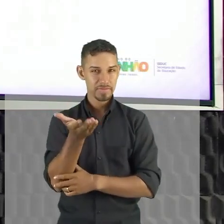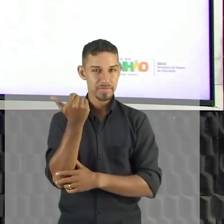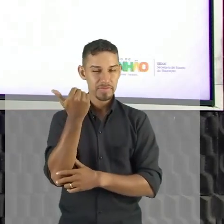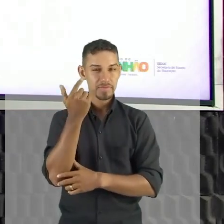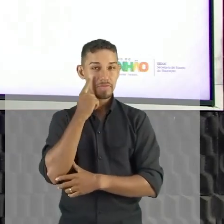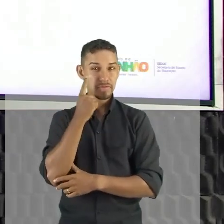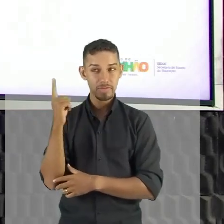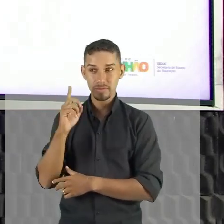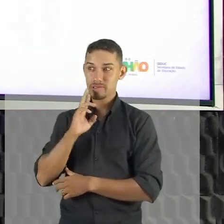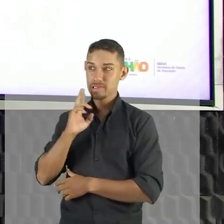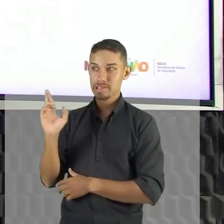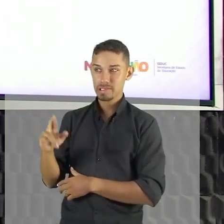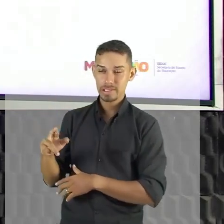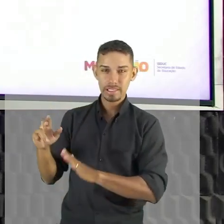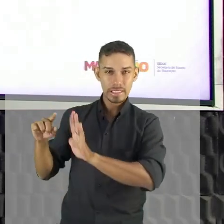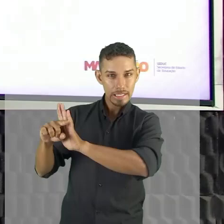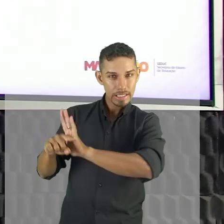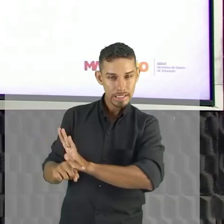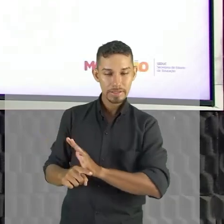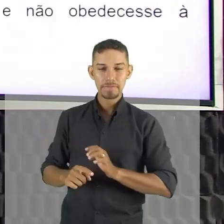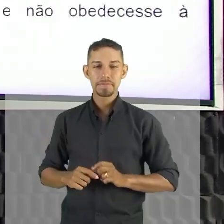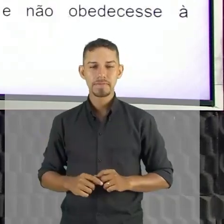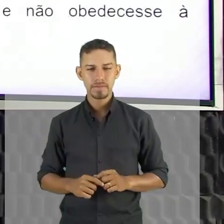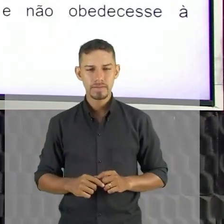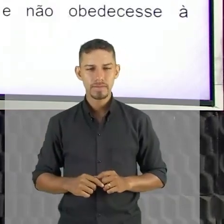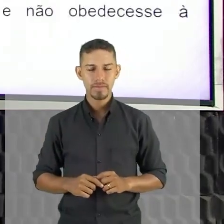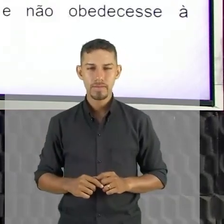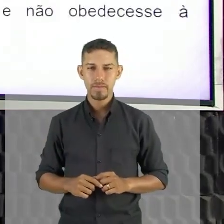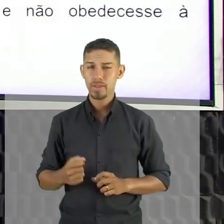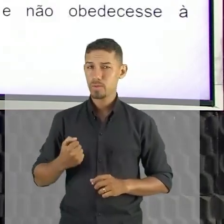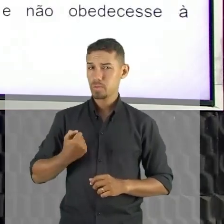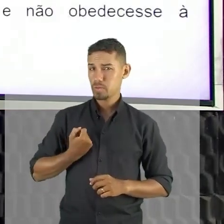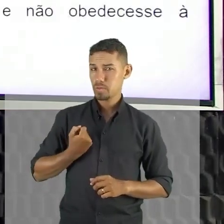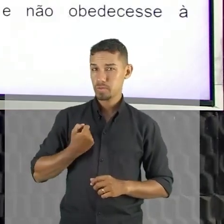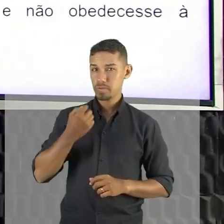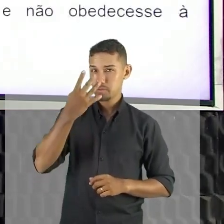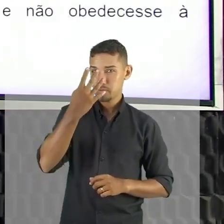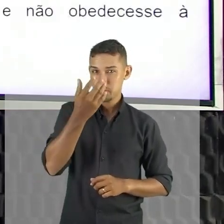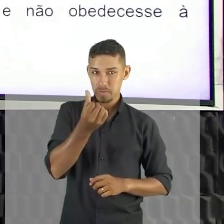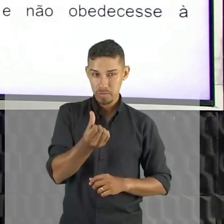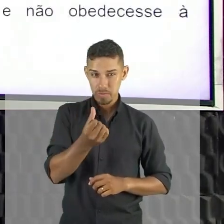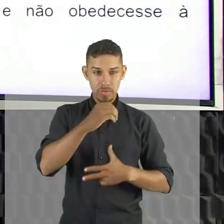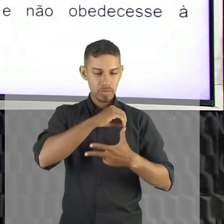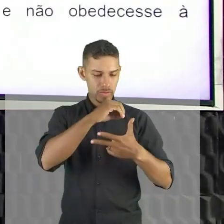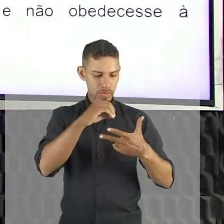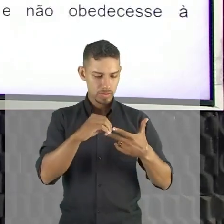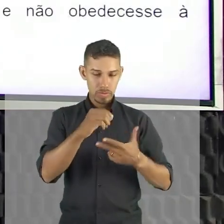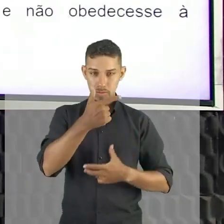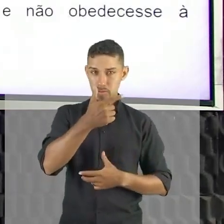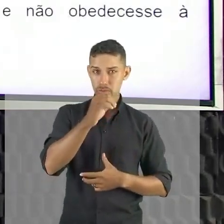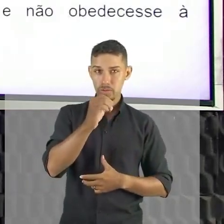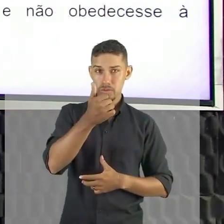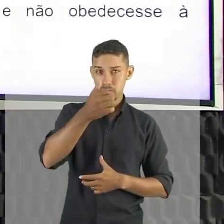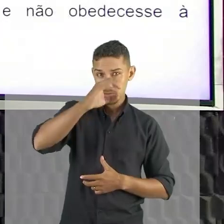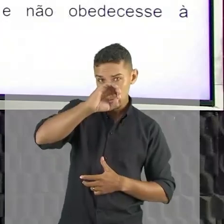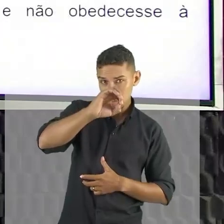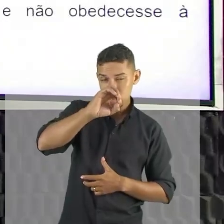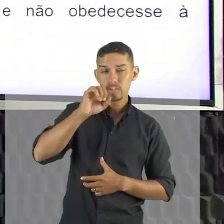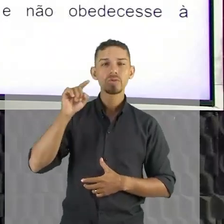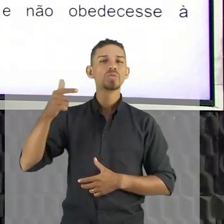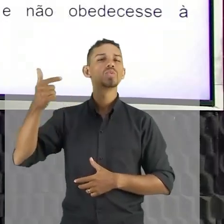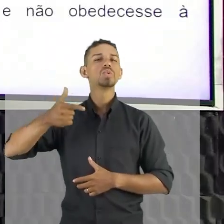nossas questões. Nós vamos iniciar esse vídeo com a questão sobre o segundo reinado, né? Aí, lembrando